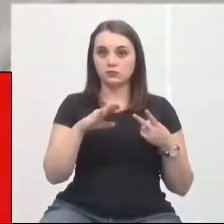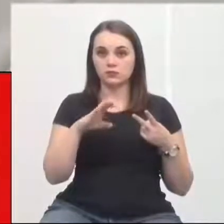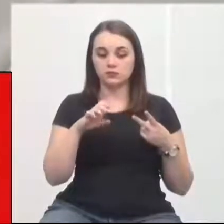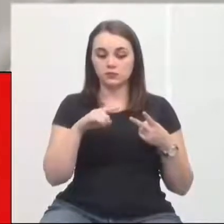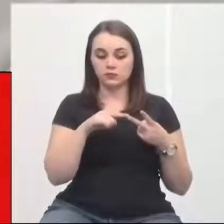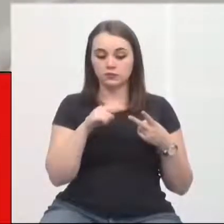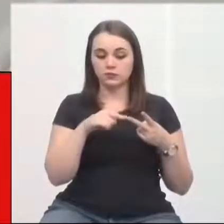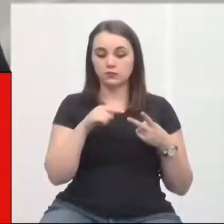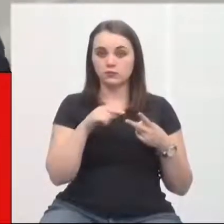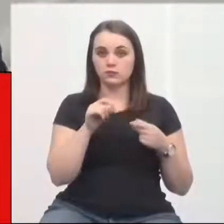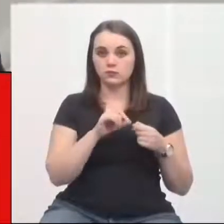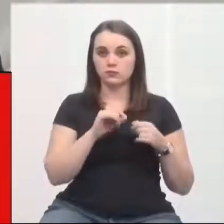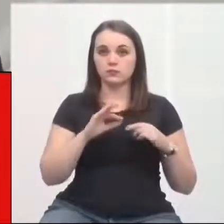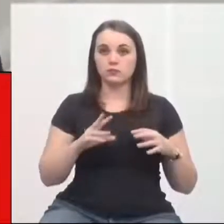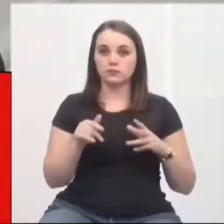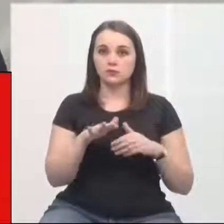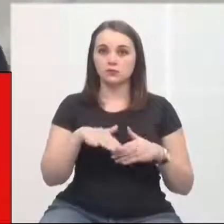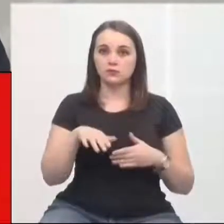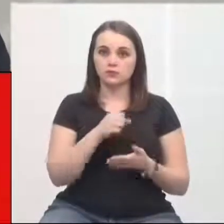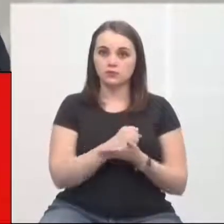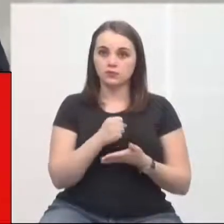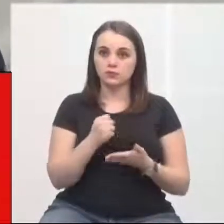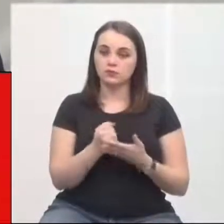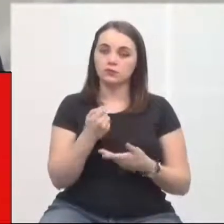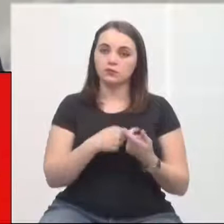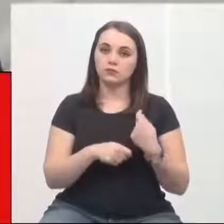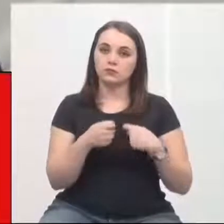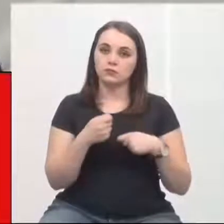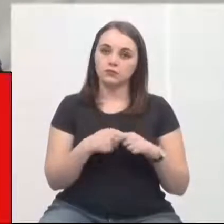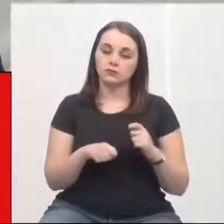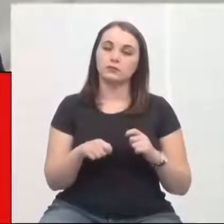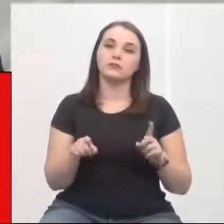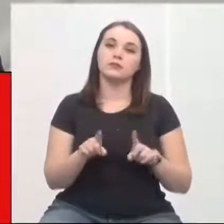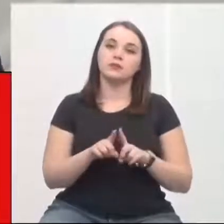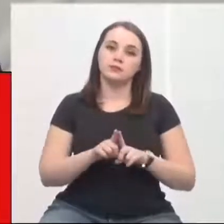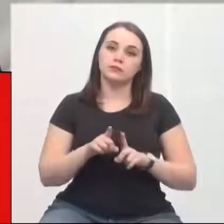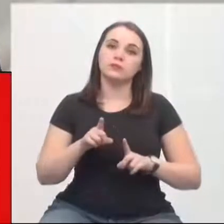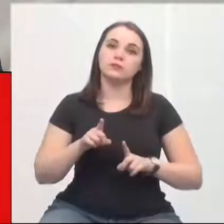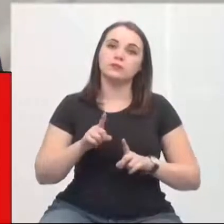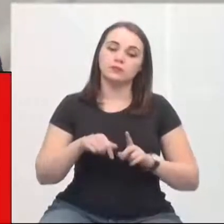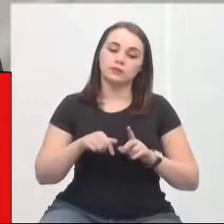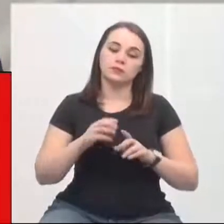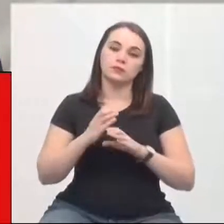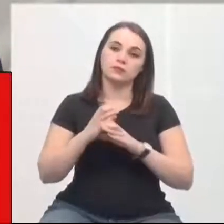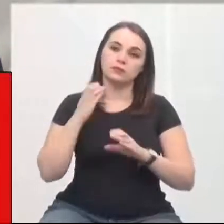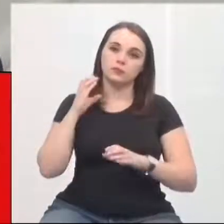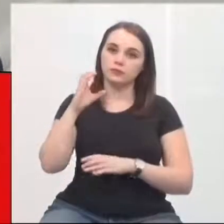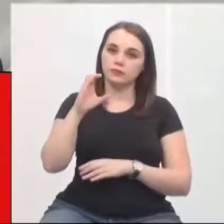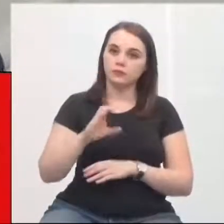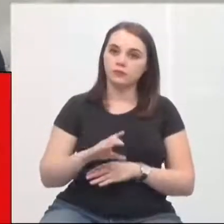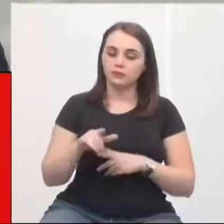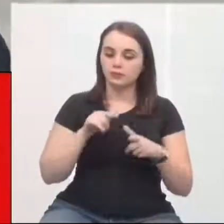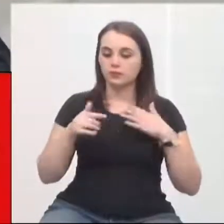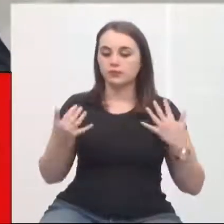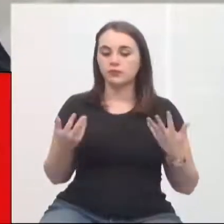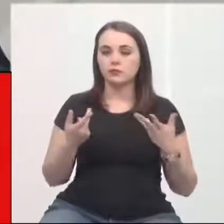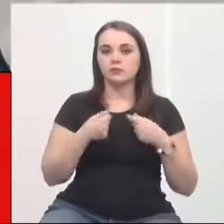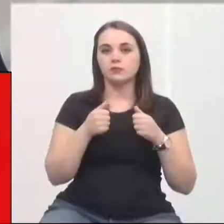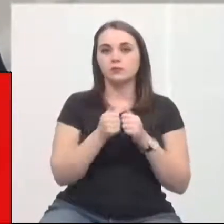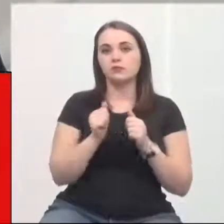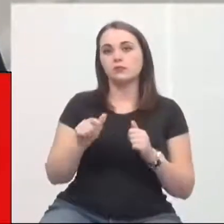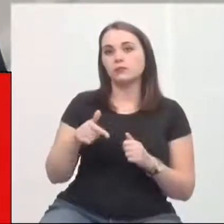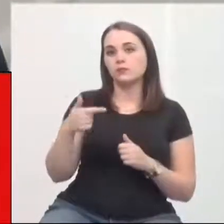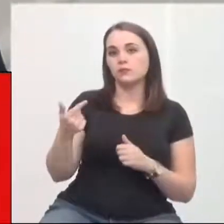toda a questão de contratos, gestão, que é engenheira civil, que faz um trabalho excelente, juntamente com os nossos